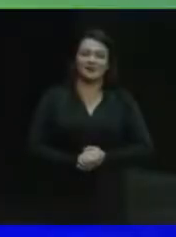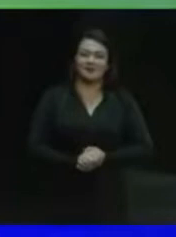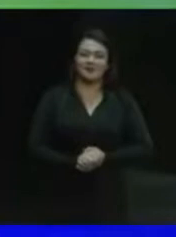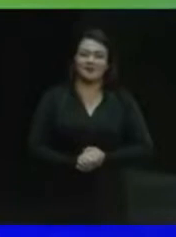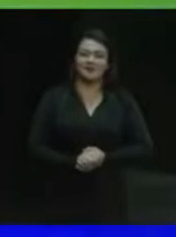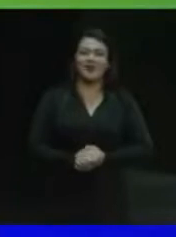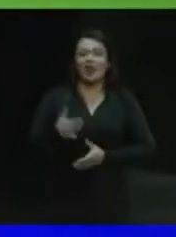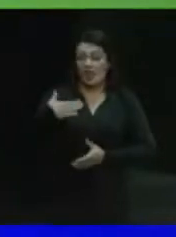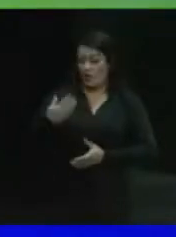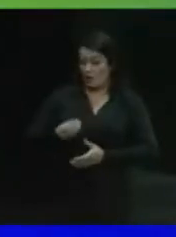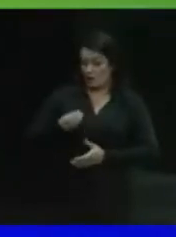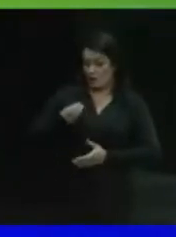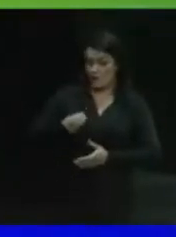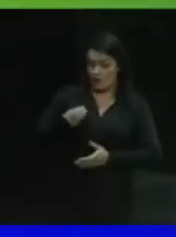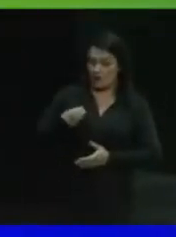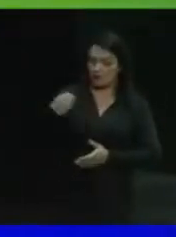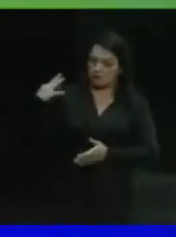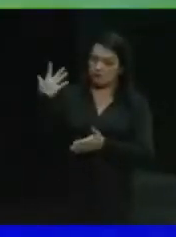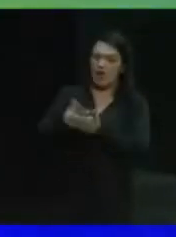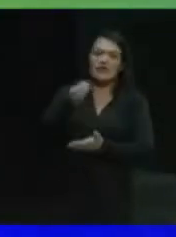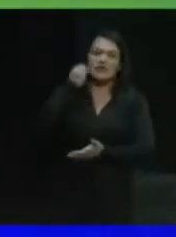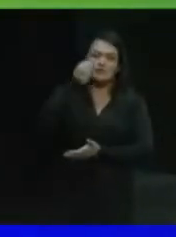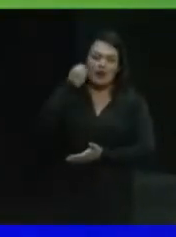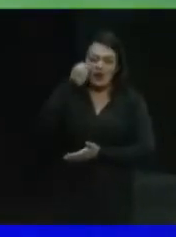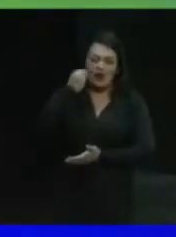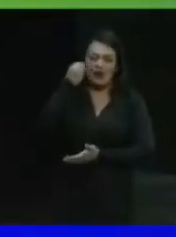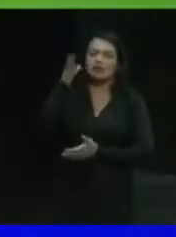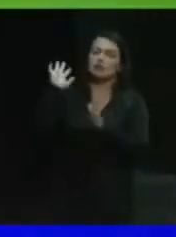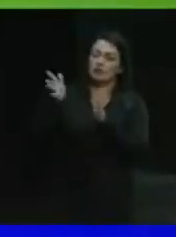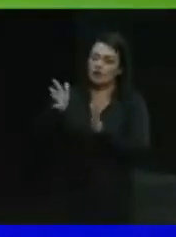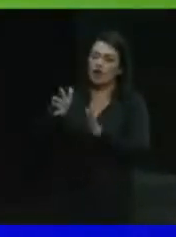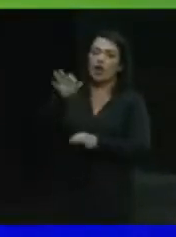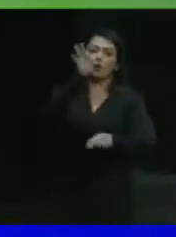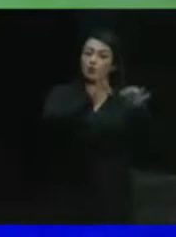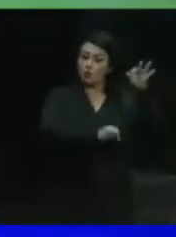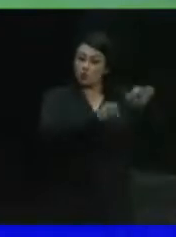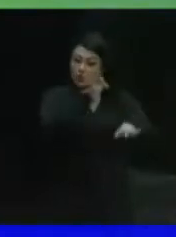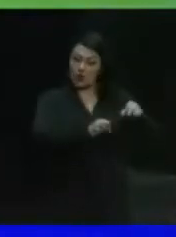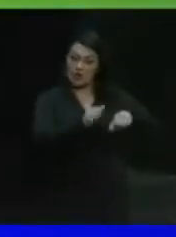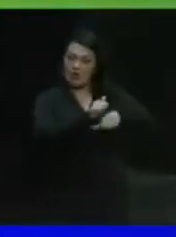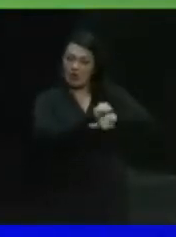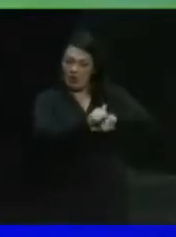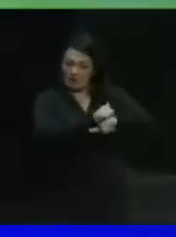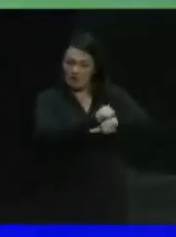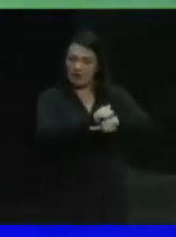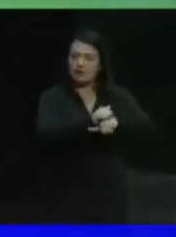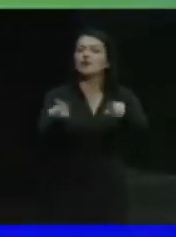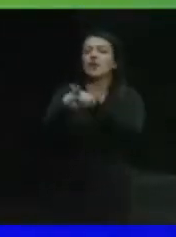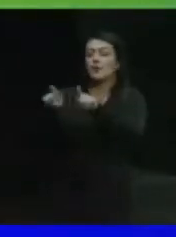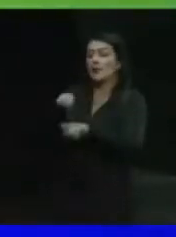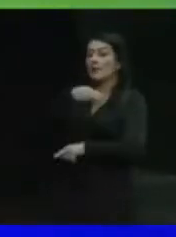A vida pública me testou mais de uma vez, como juiz da Lava Jato e como ministro da